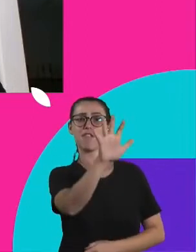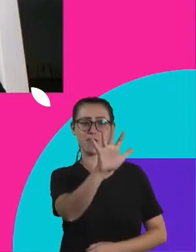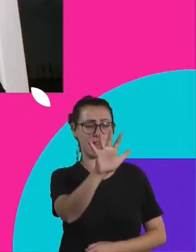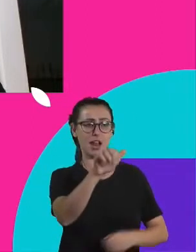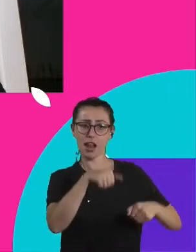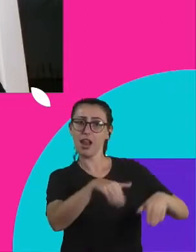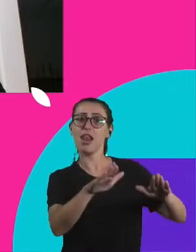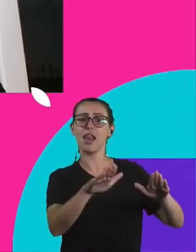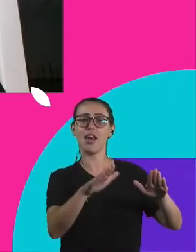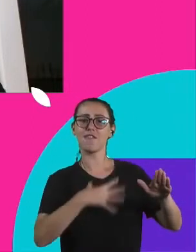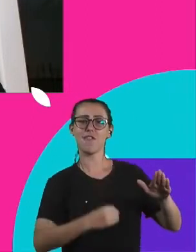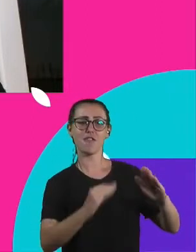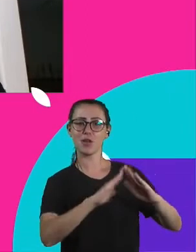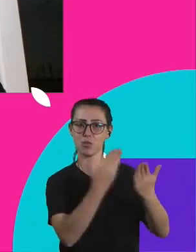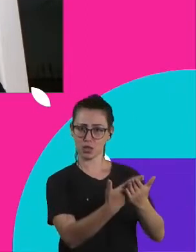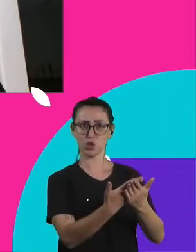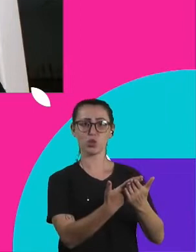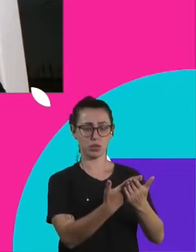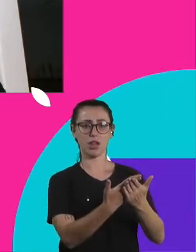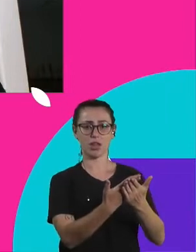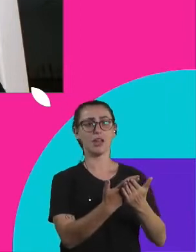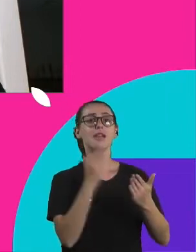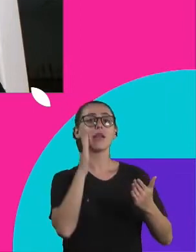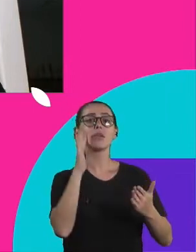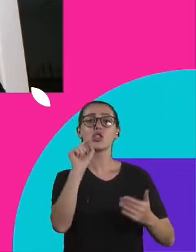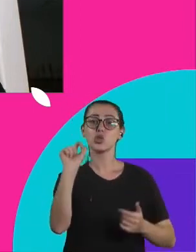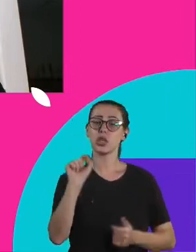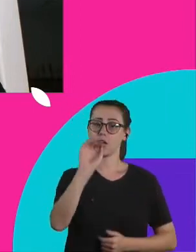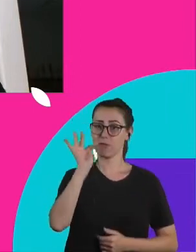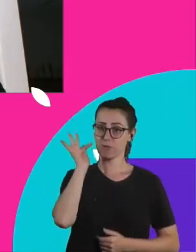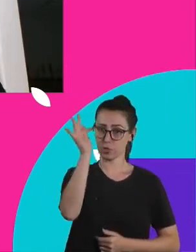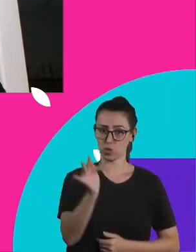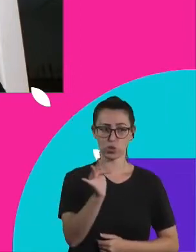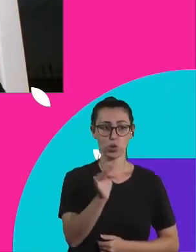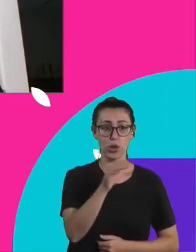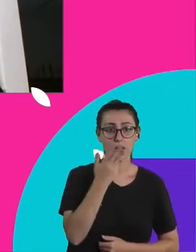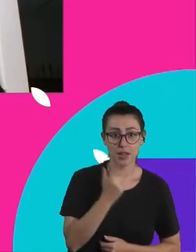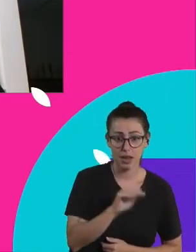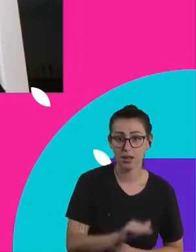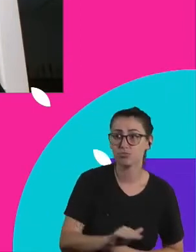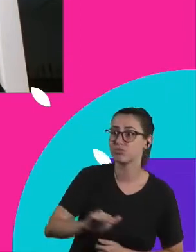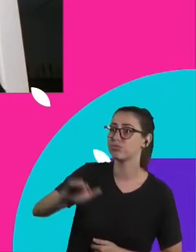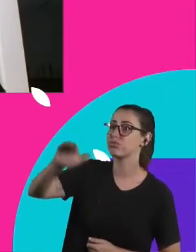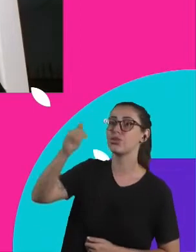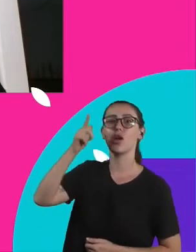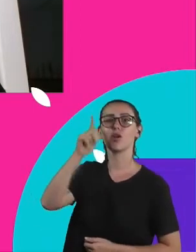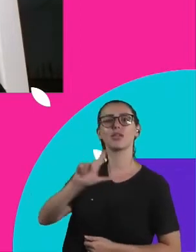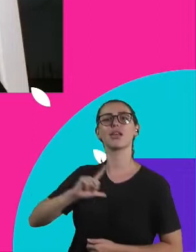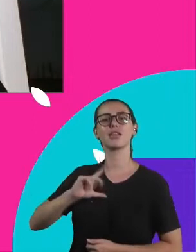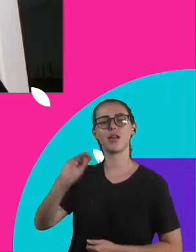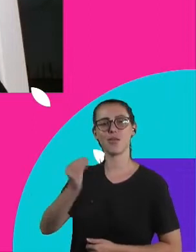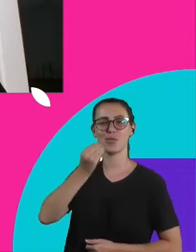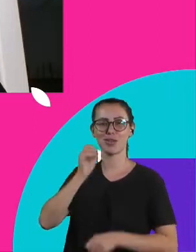pensando em que ele possa migrar socialmente na medida em que ele vai estudar e vai ter maiores oportunidades. Então, assim, na verdade, todo mundo está